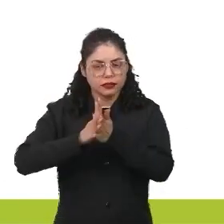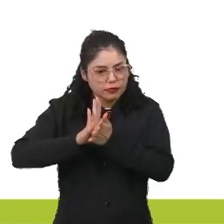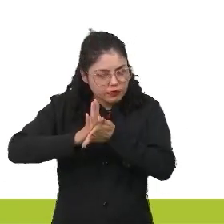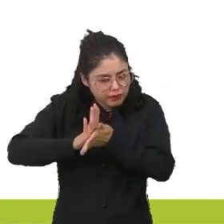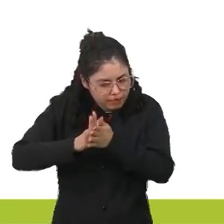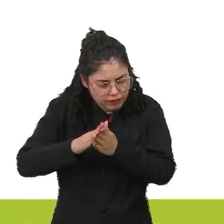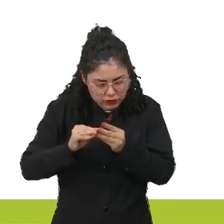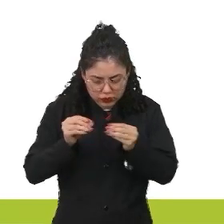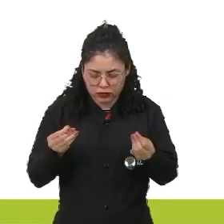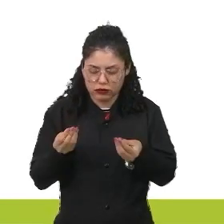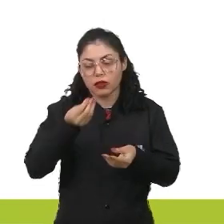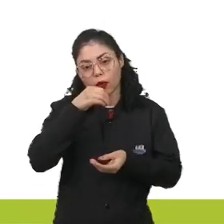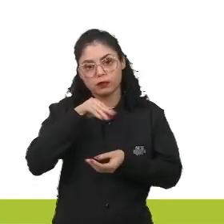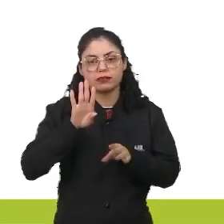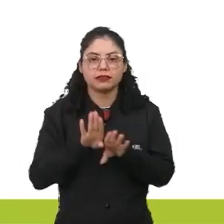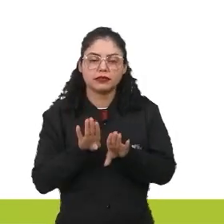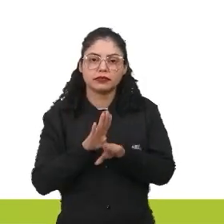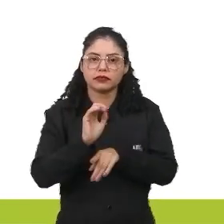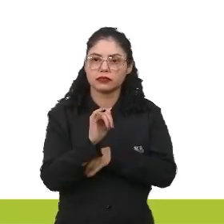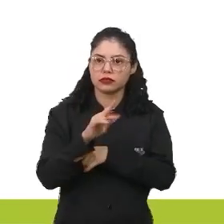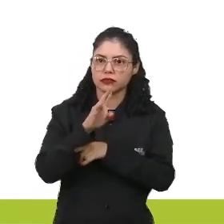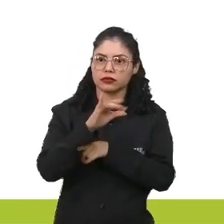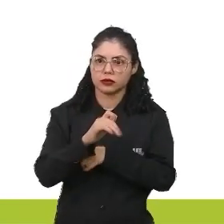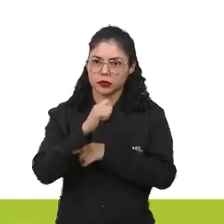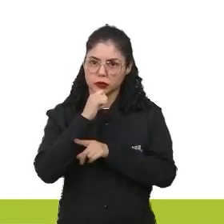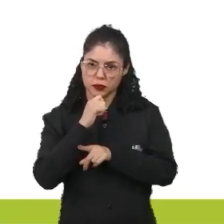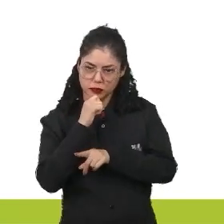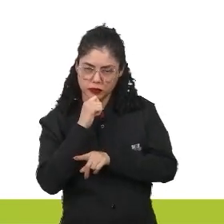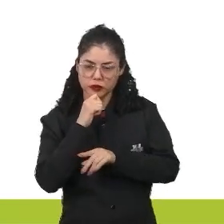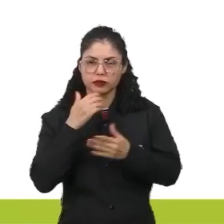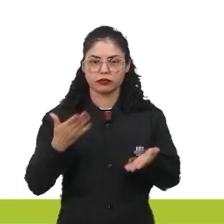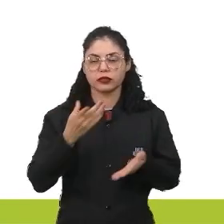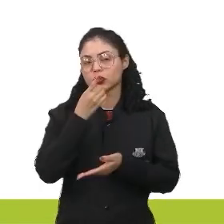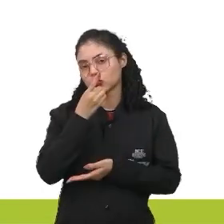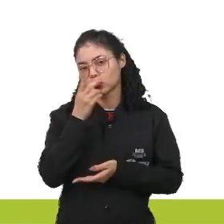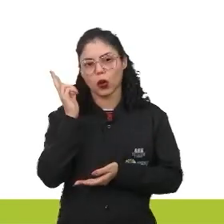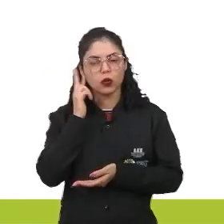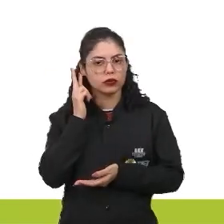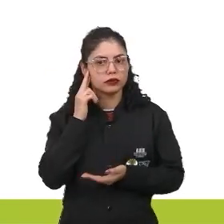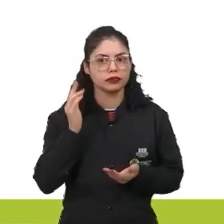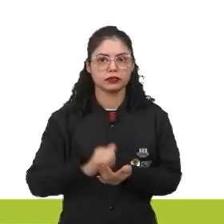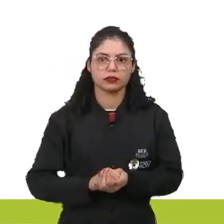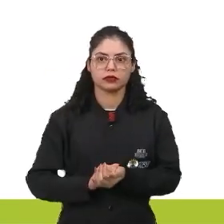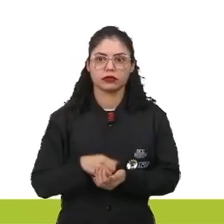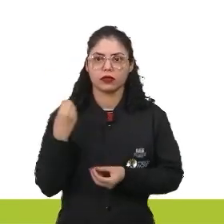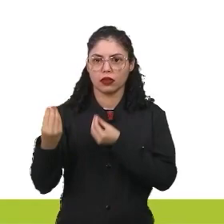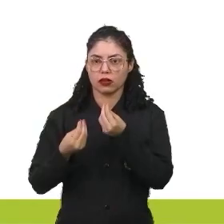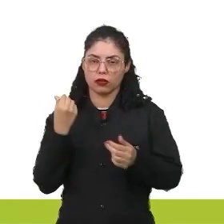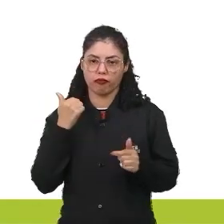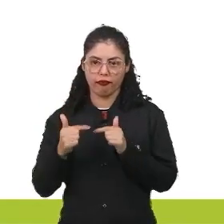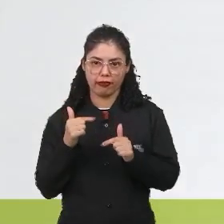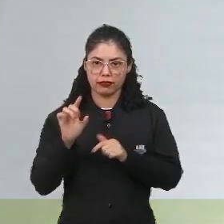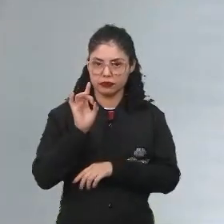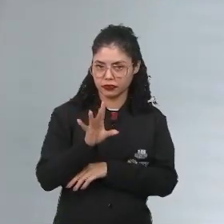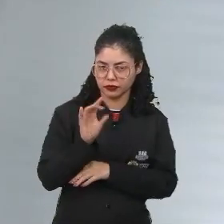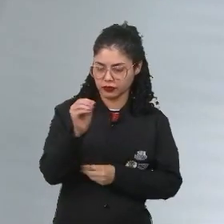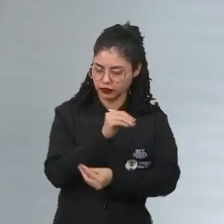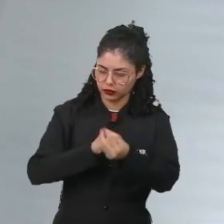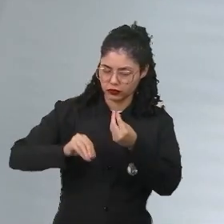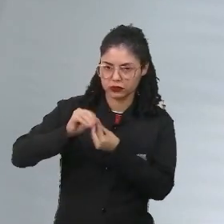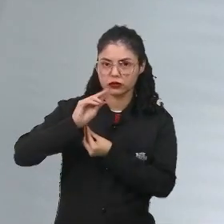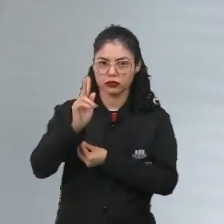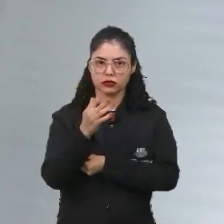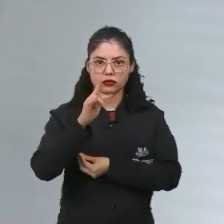alguns métodos de misturas bem comuns no nosso cotidiano. Como nós vamos trabalhar somente com a parte de